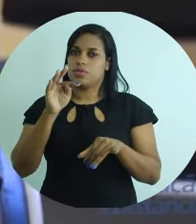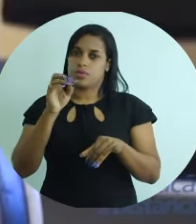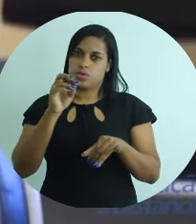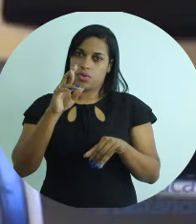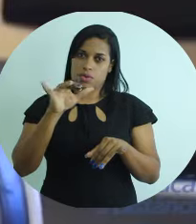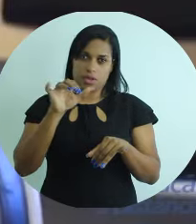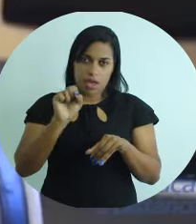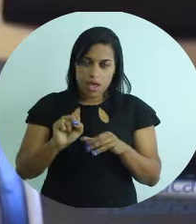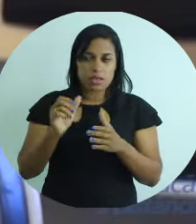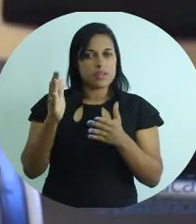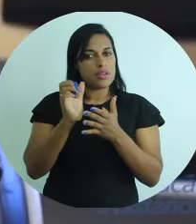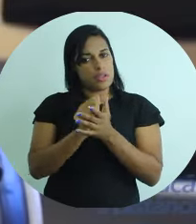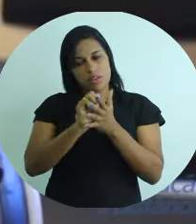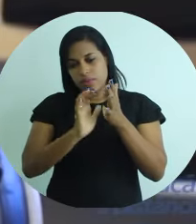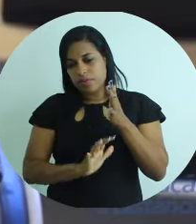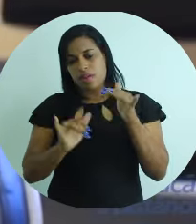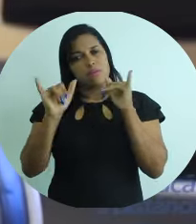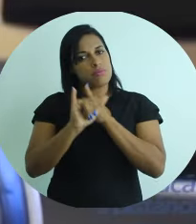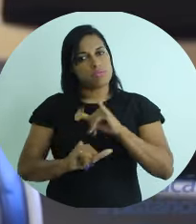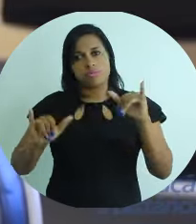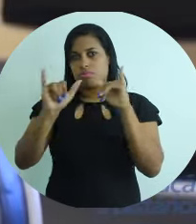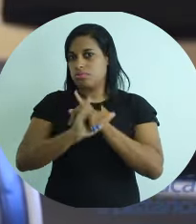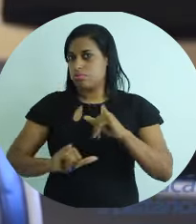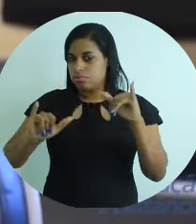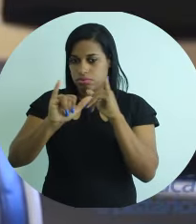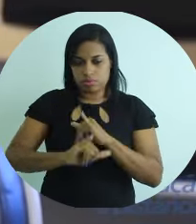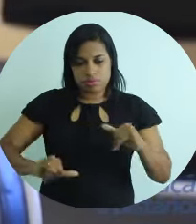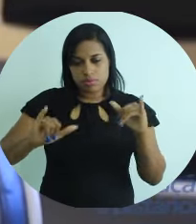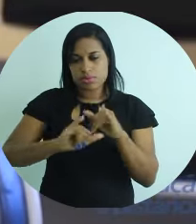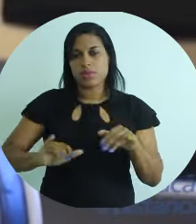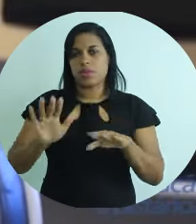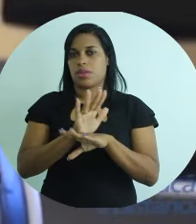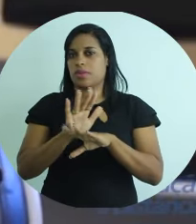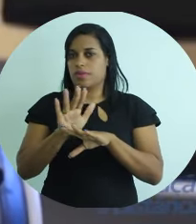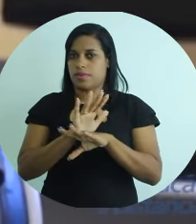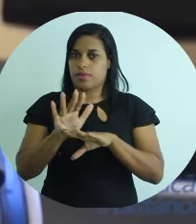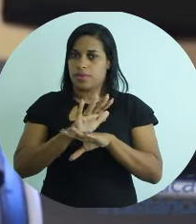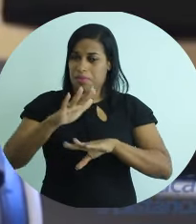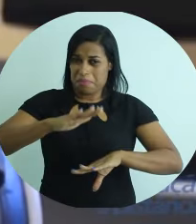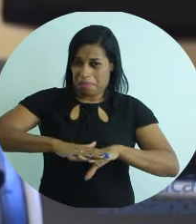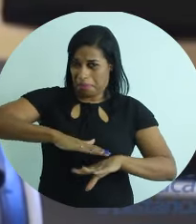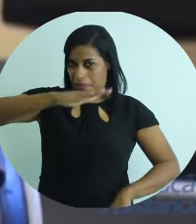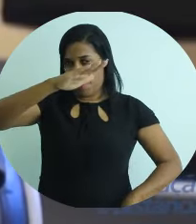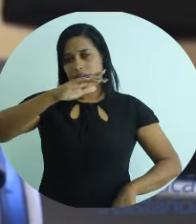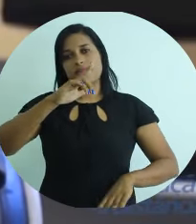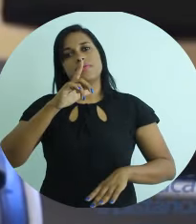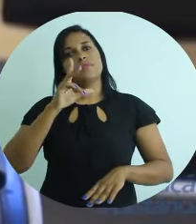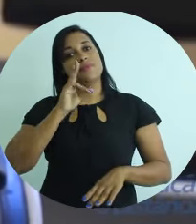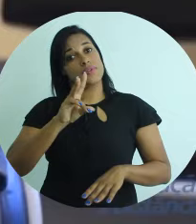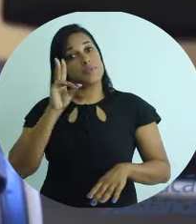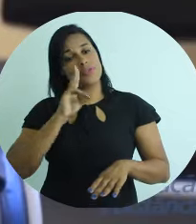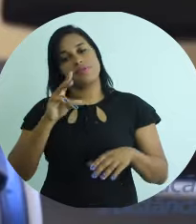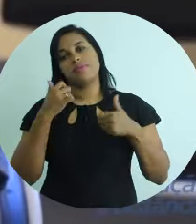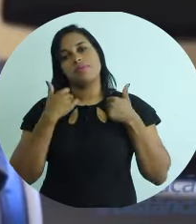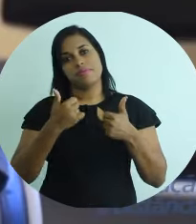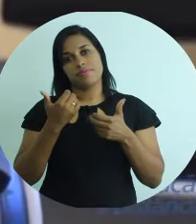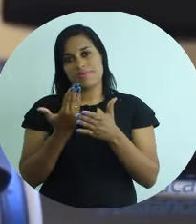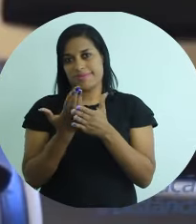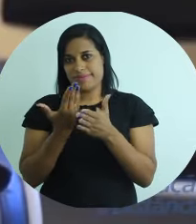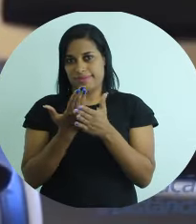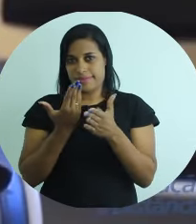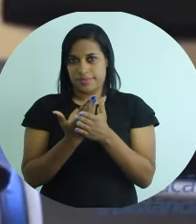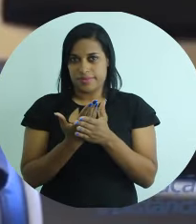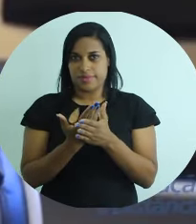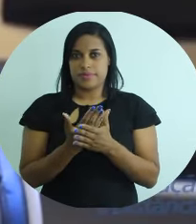exercícios, muito mais informação além daquilo que eu mostrei aqui agora no vídeo para vocês sobre a interface